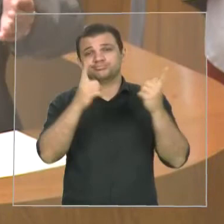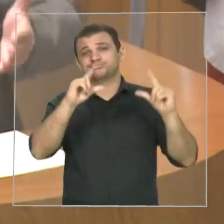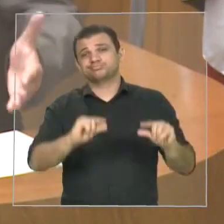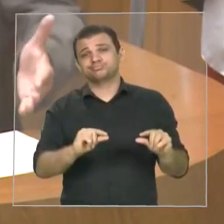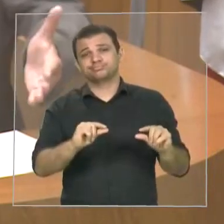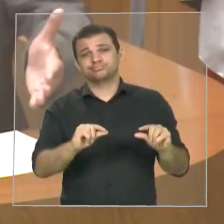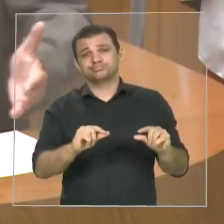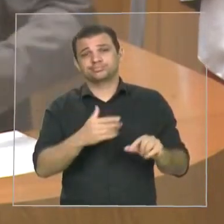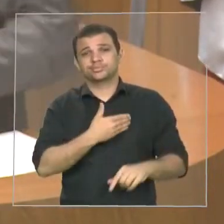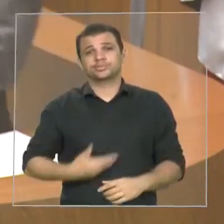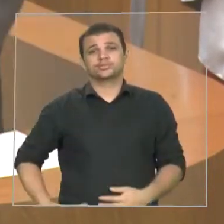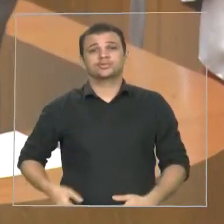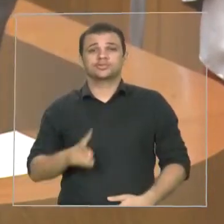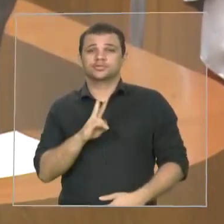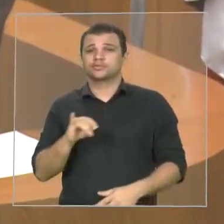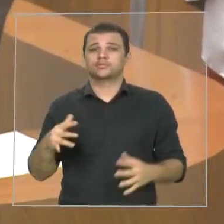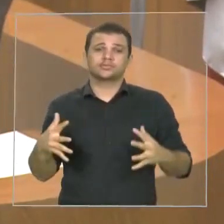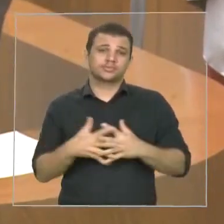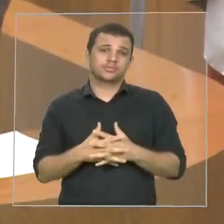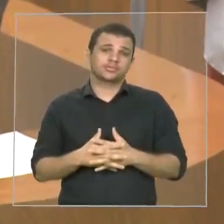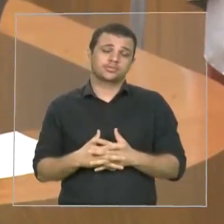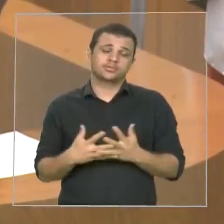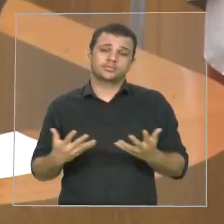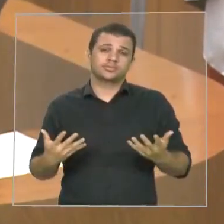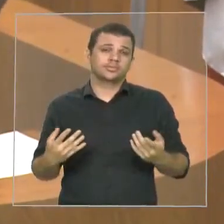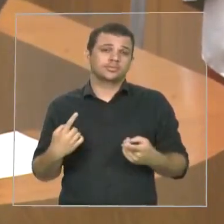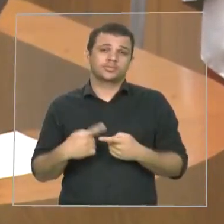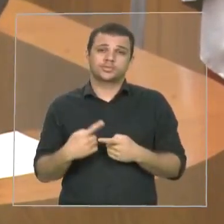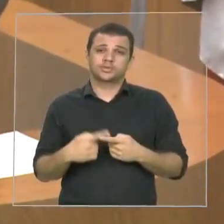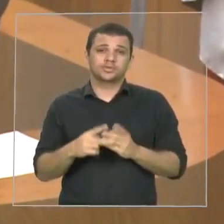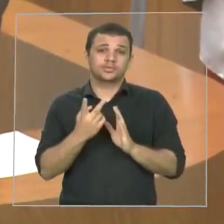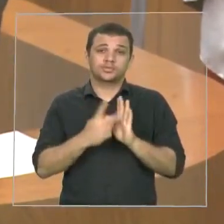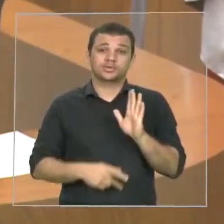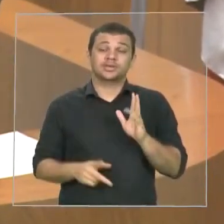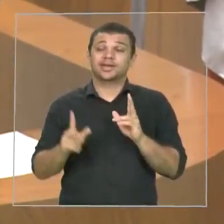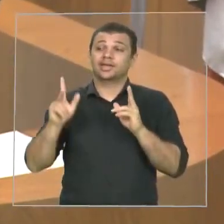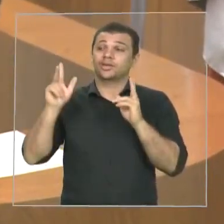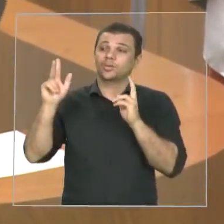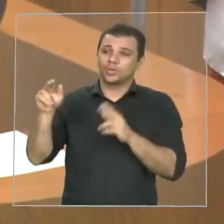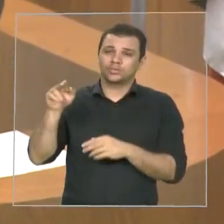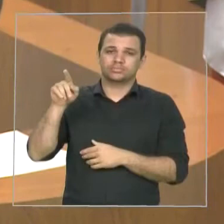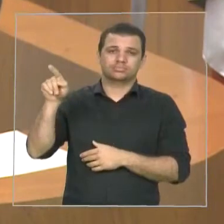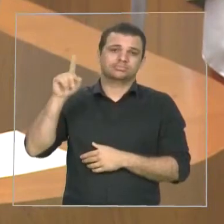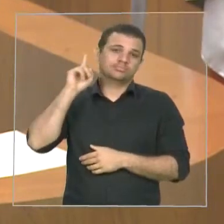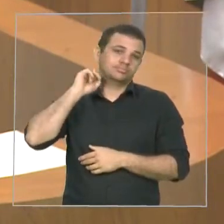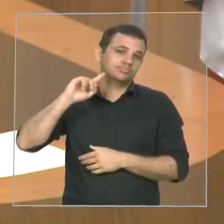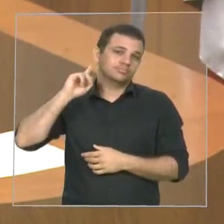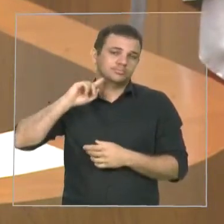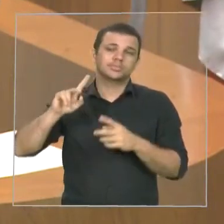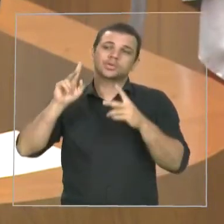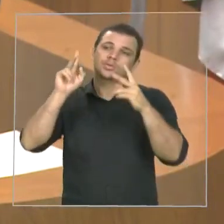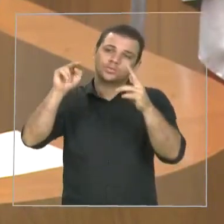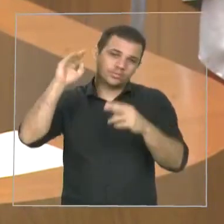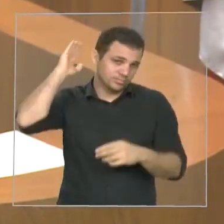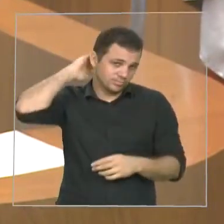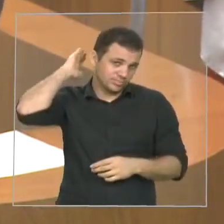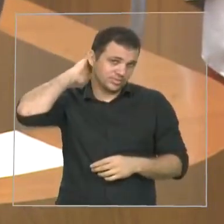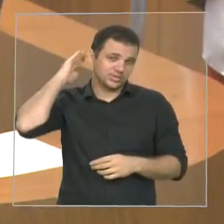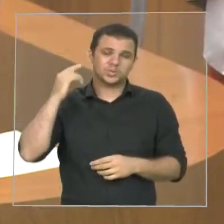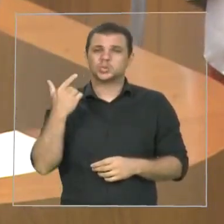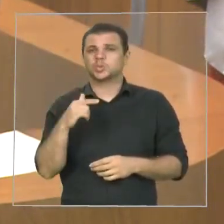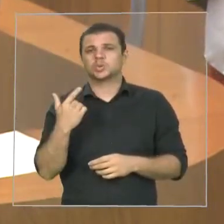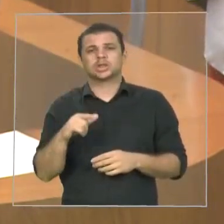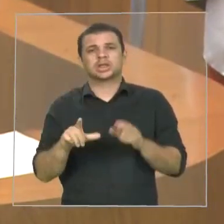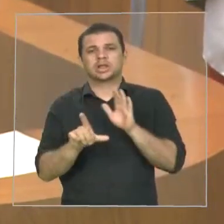Até porque esse projeto é ipsilítere o que tem em Minas Gerais e no Pará. Então, não tem questão de legalidade, nem de valor absurdo, não tem